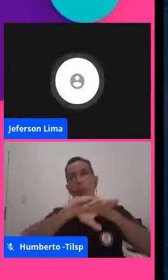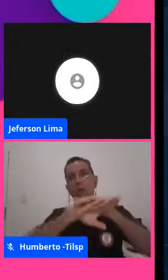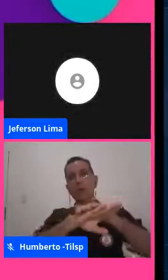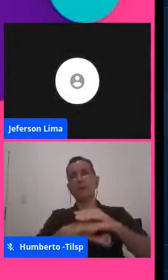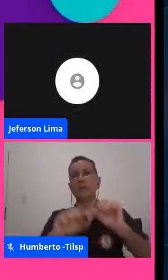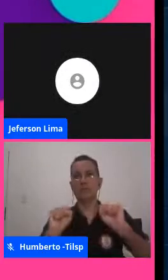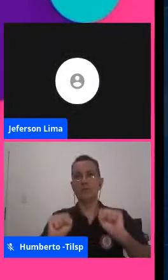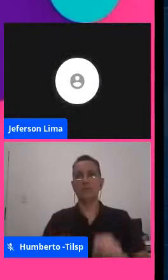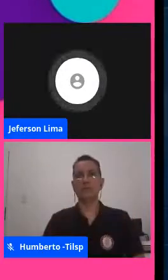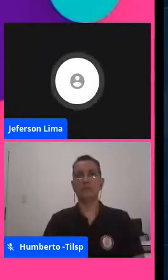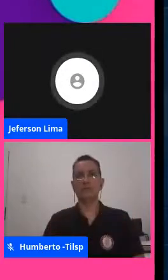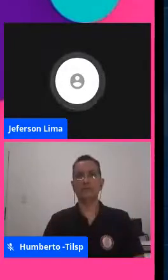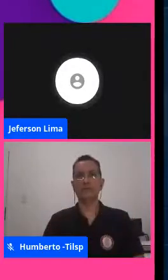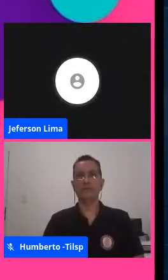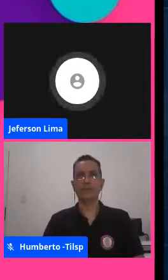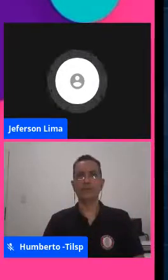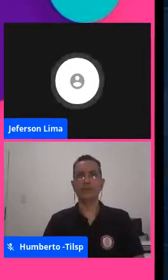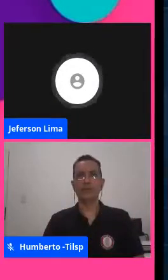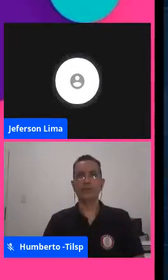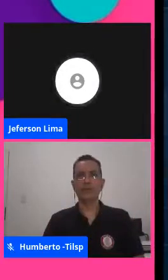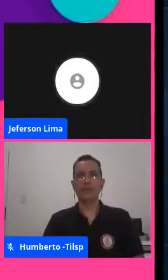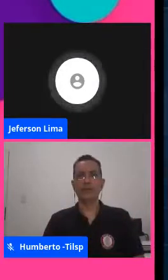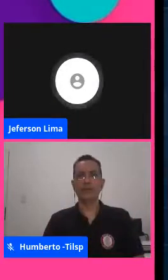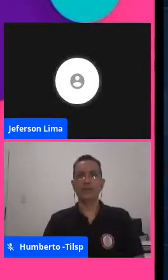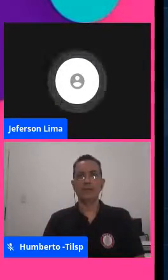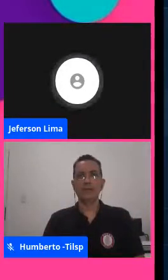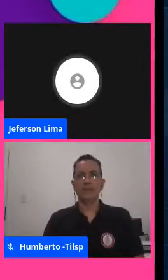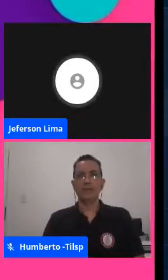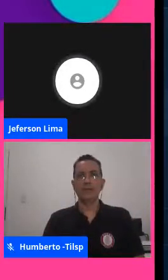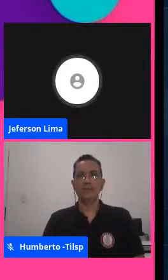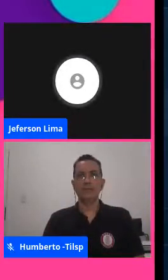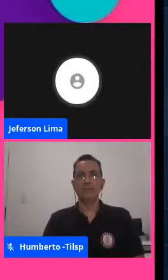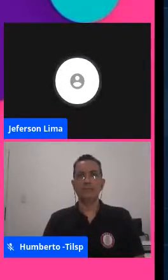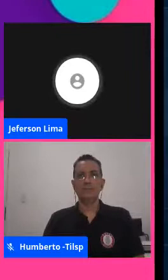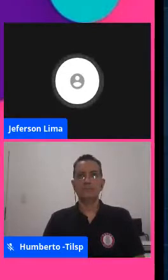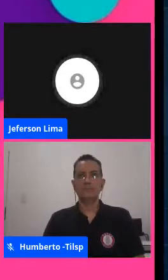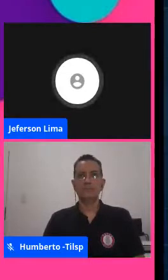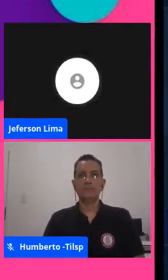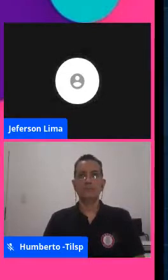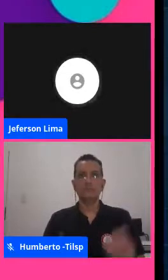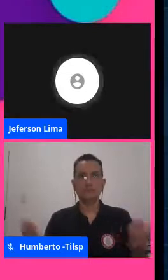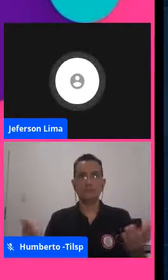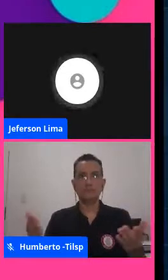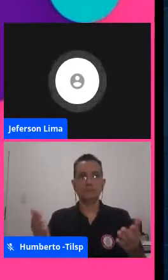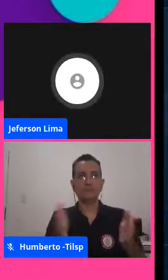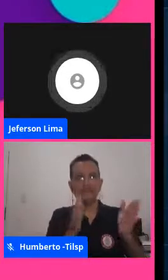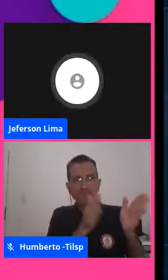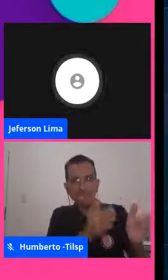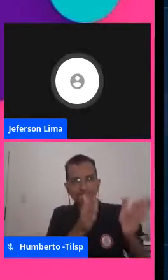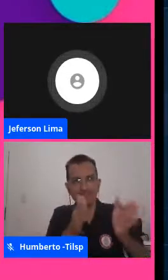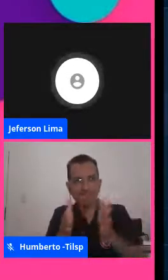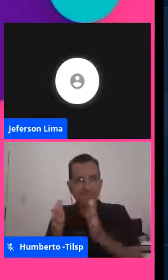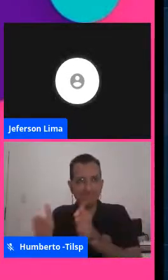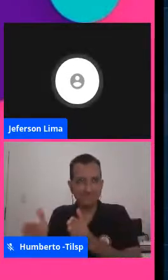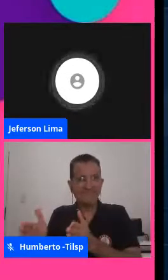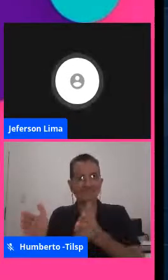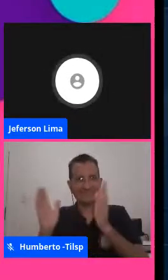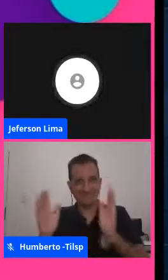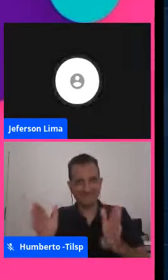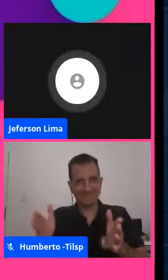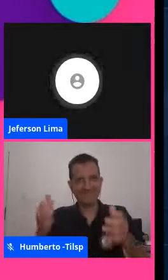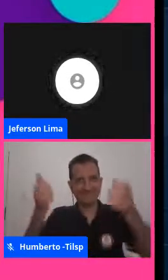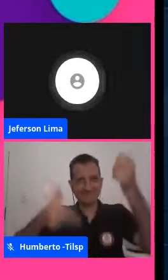focar ali, né? E para a gente criar nossas soluções, a gente tem esses dois caminhos aí, né? A gente tem que ver primeiro se dá mesmo para